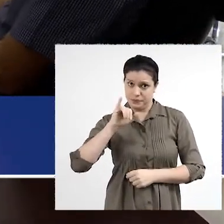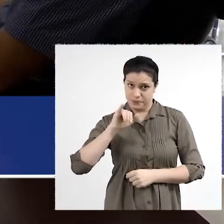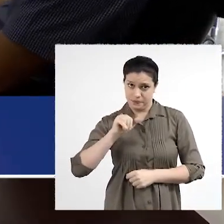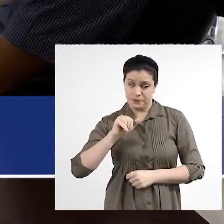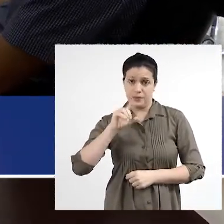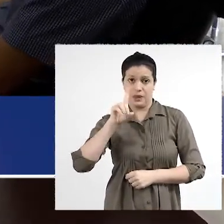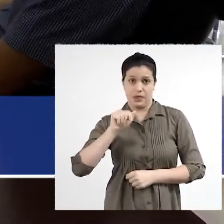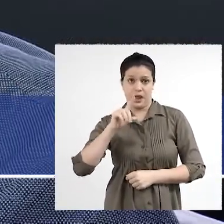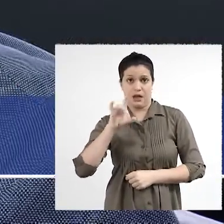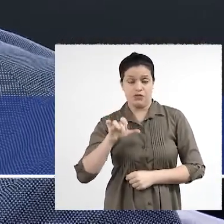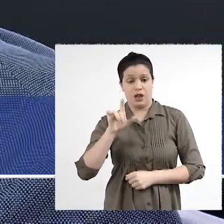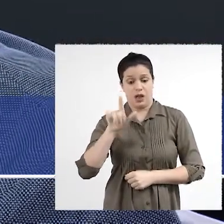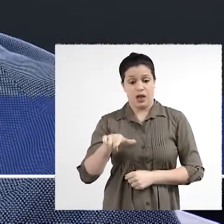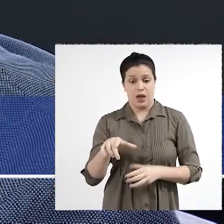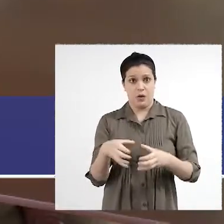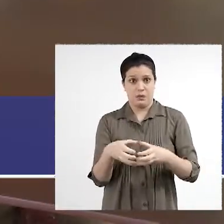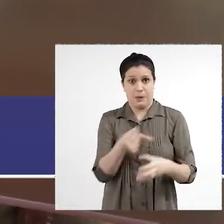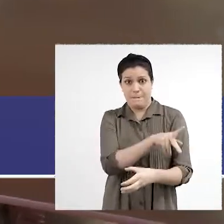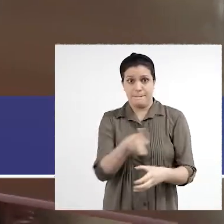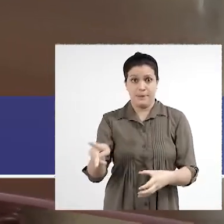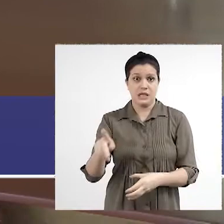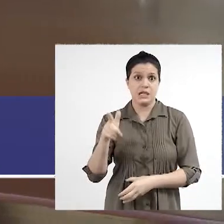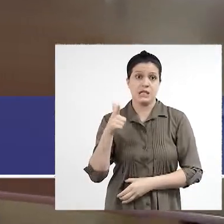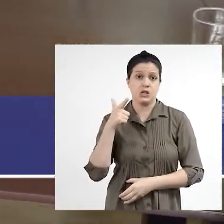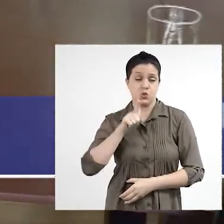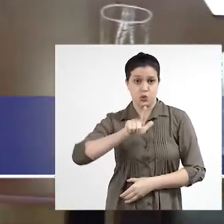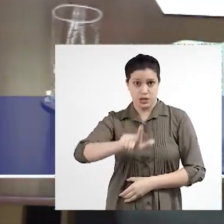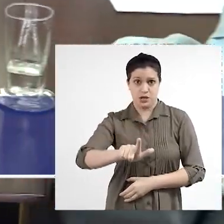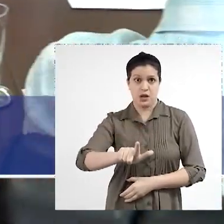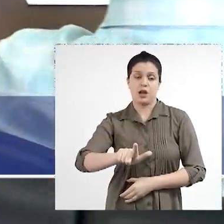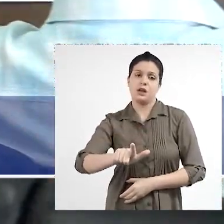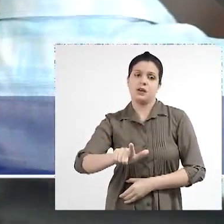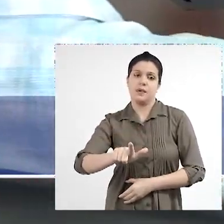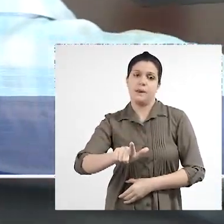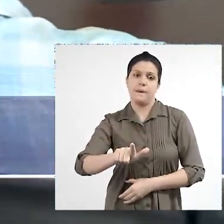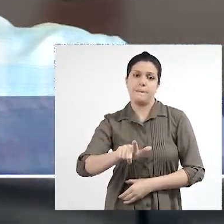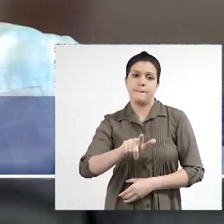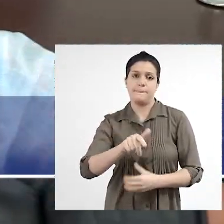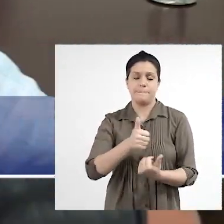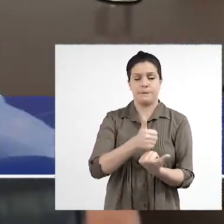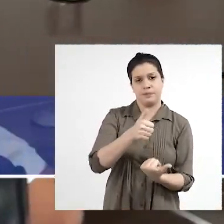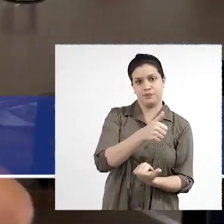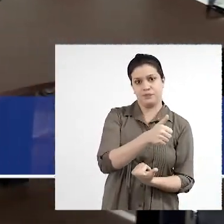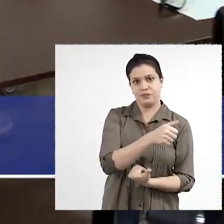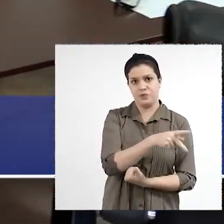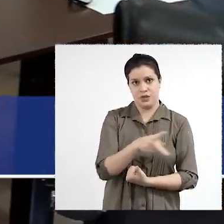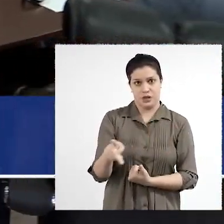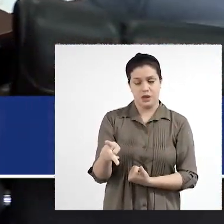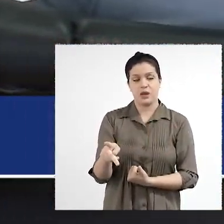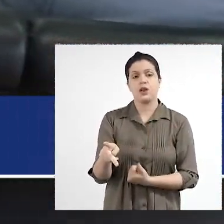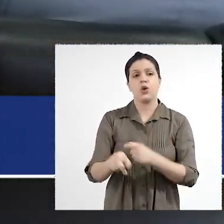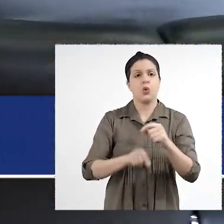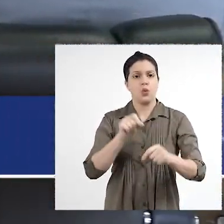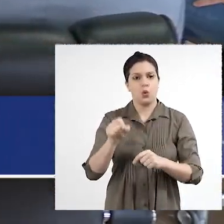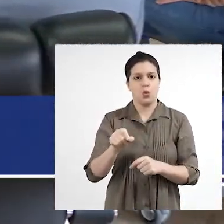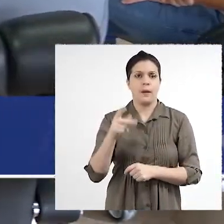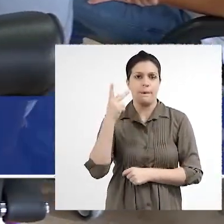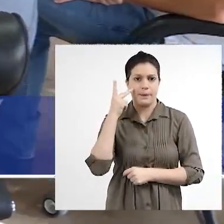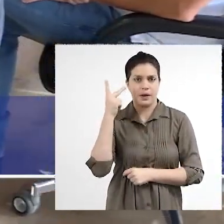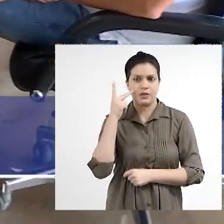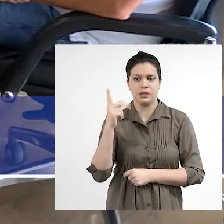O presidente é o Lucas de Lima, o vice-presidente é o Pedro Kemp, os membros são Neno